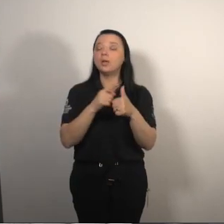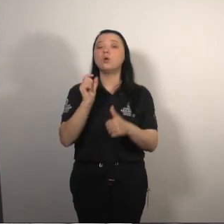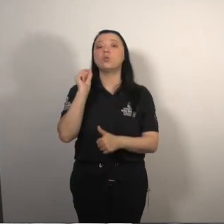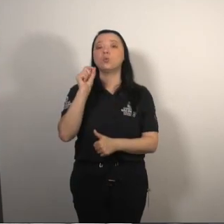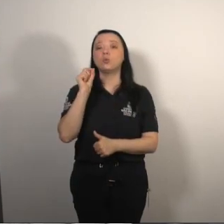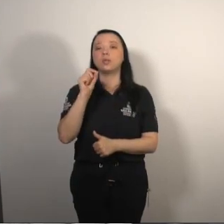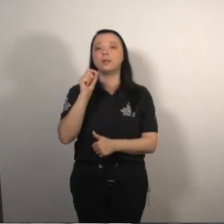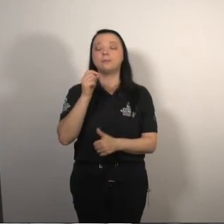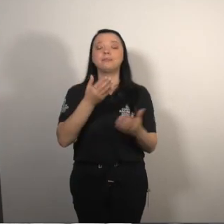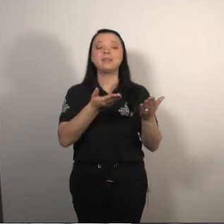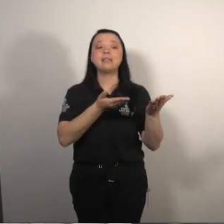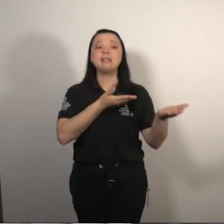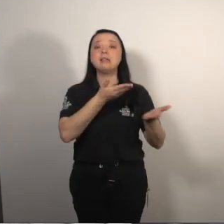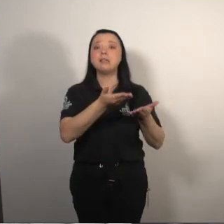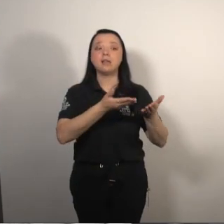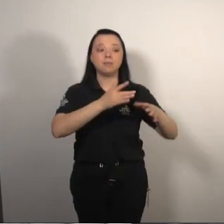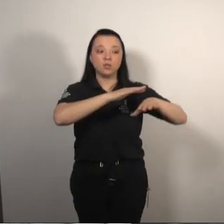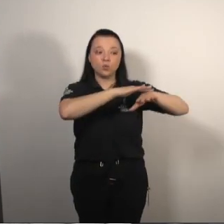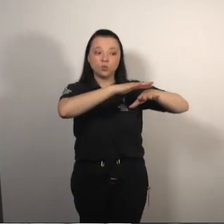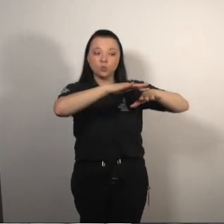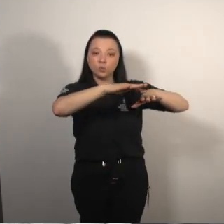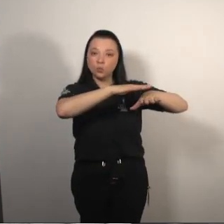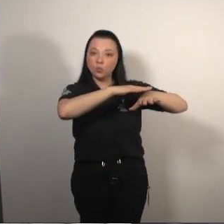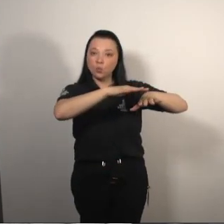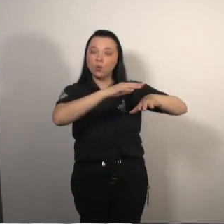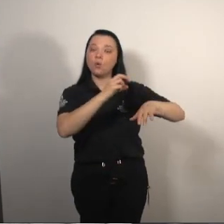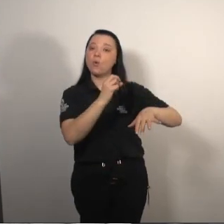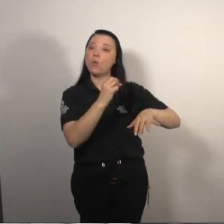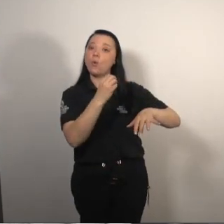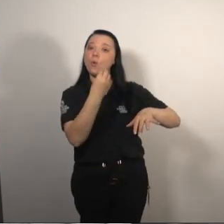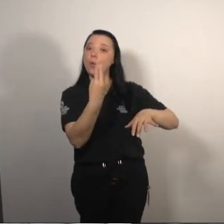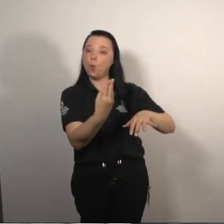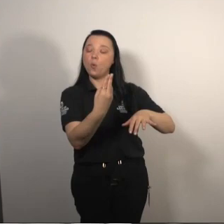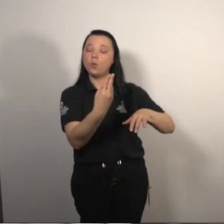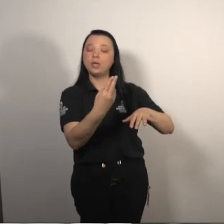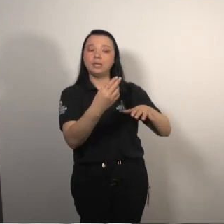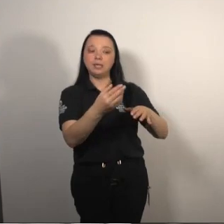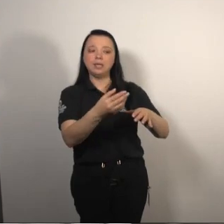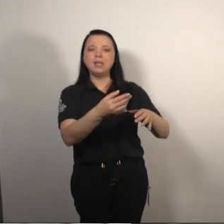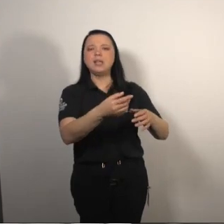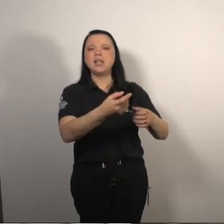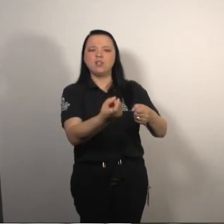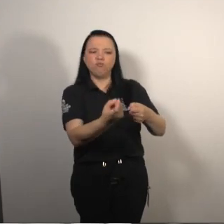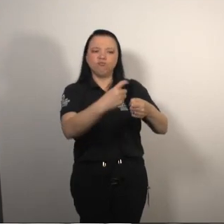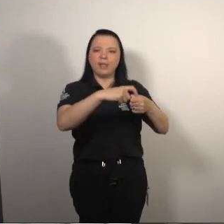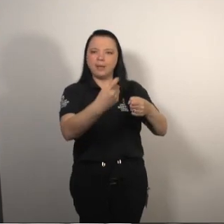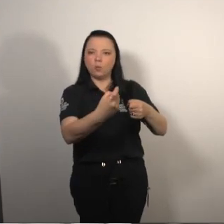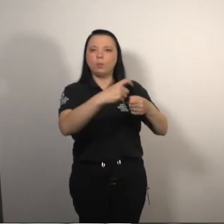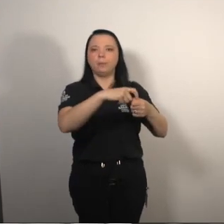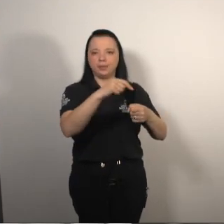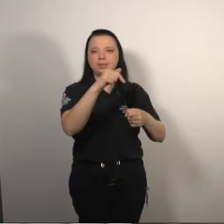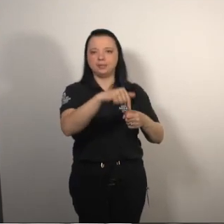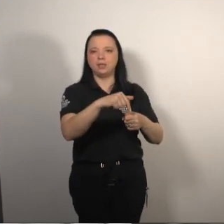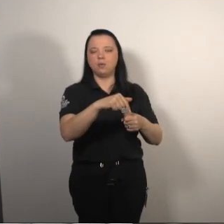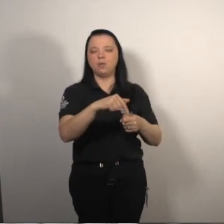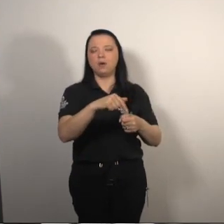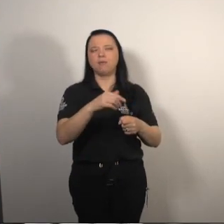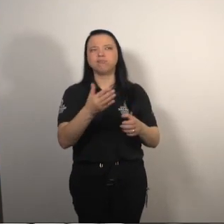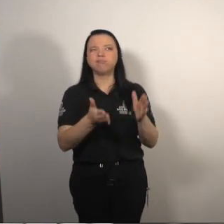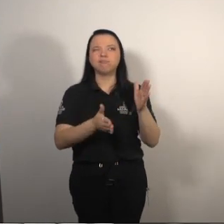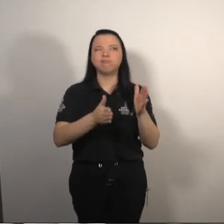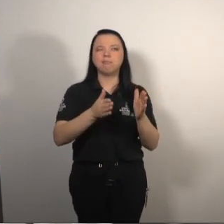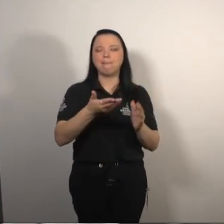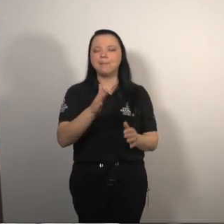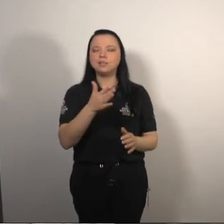os tratamentos superficiais ou recuperação funcional, que essa é feita a cada 2 anos. Essas são